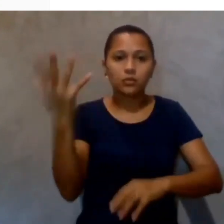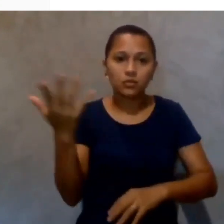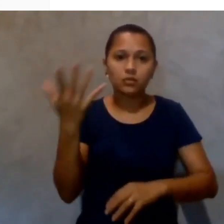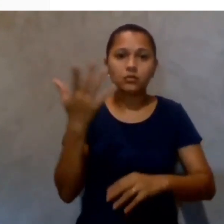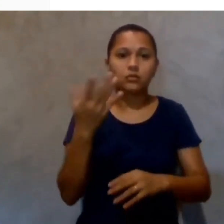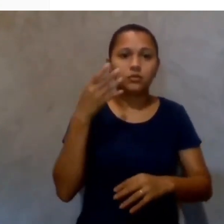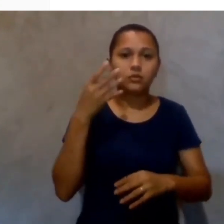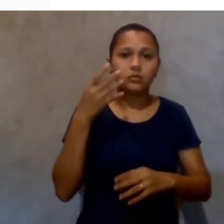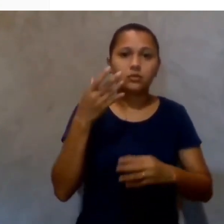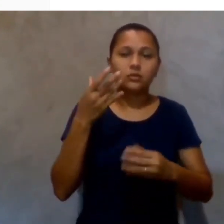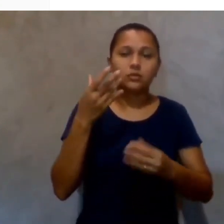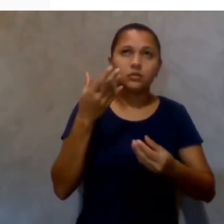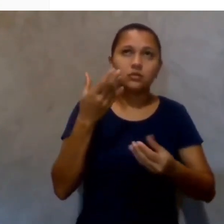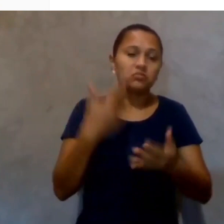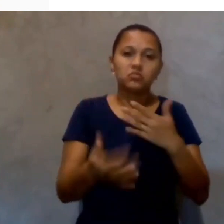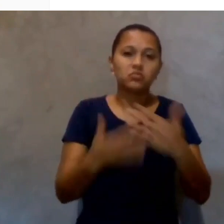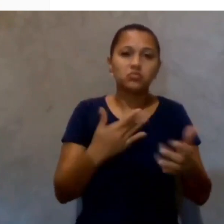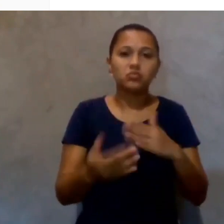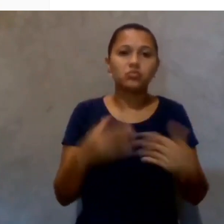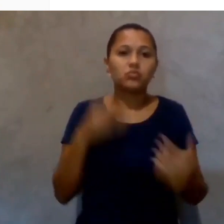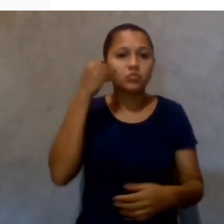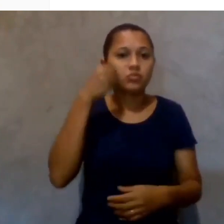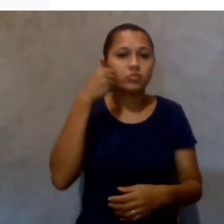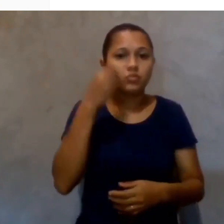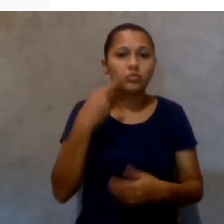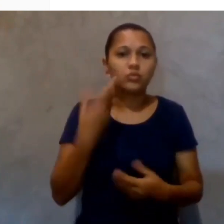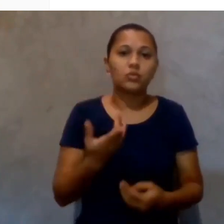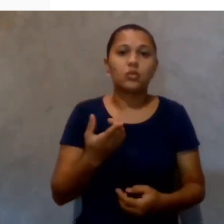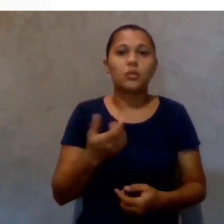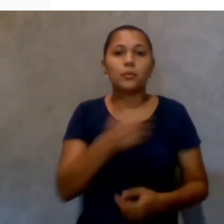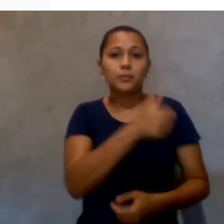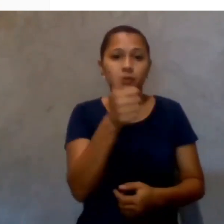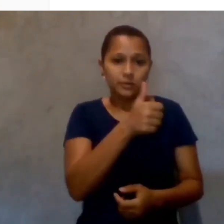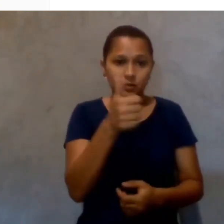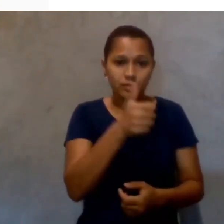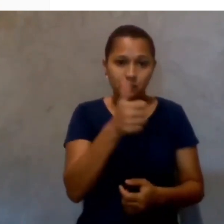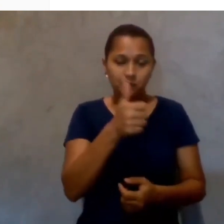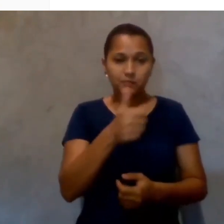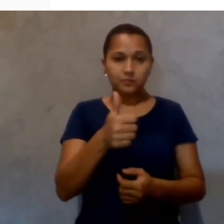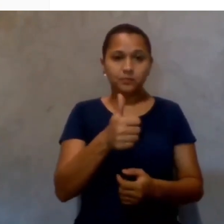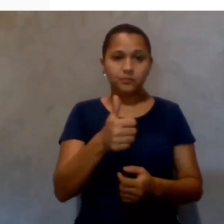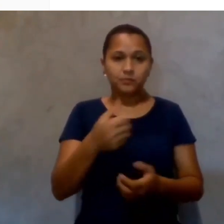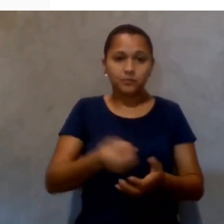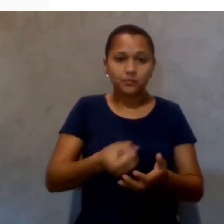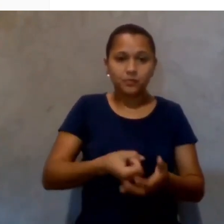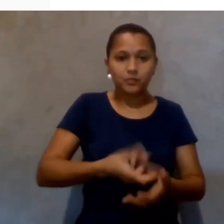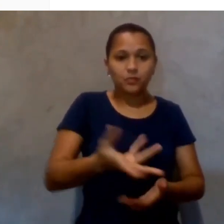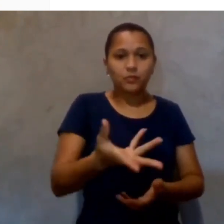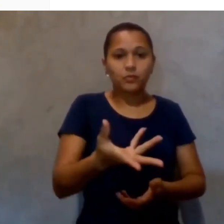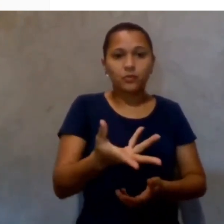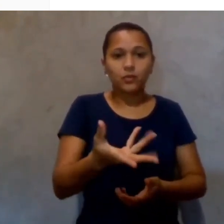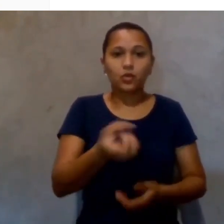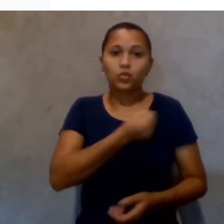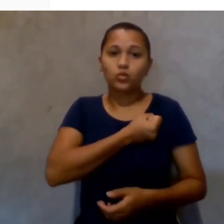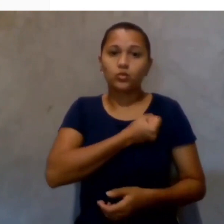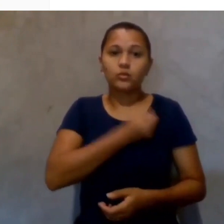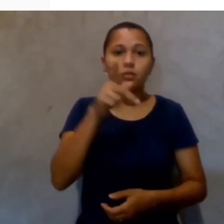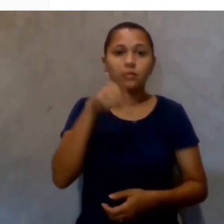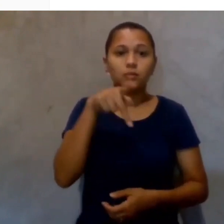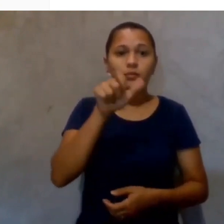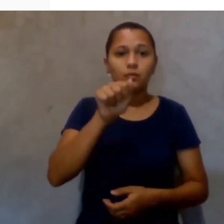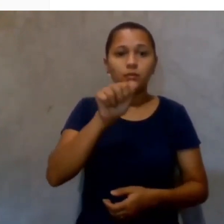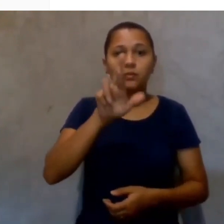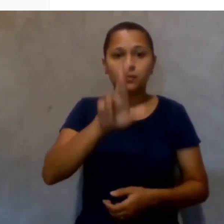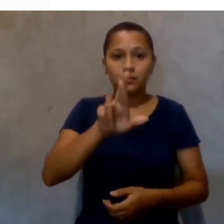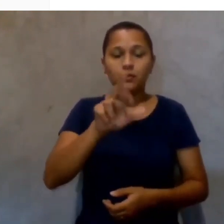6, ou seja, são os resultados possíveis no lançamento de um dado, como vimos anteriormente. Então, o número de elementos